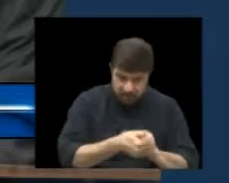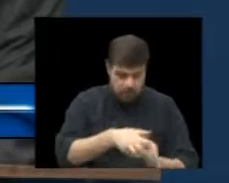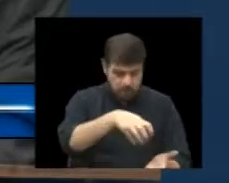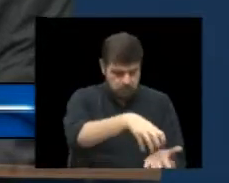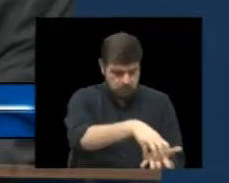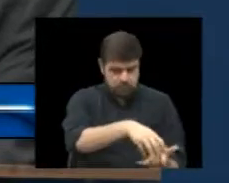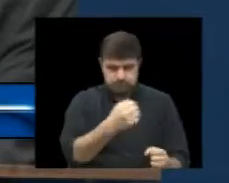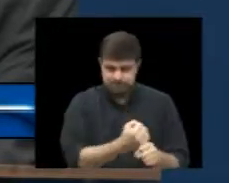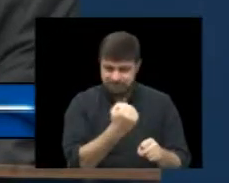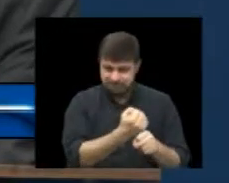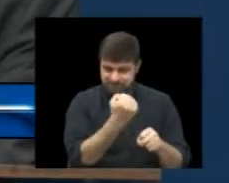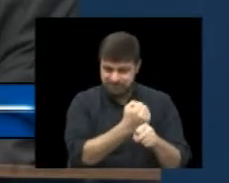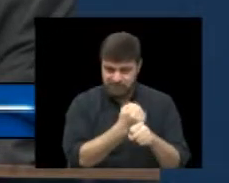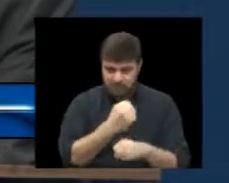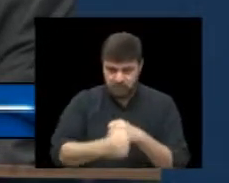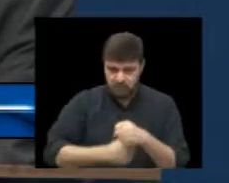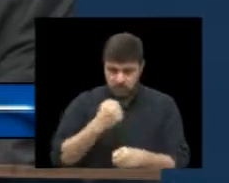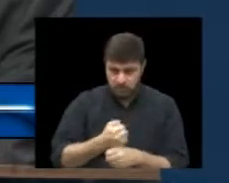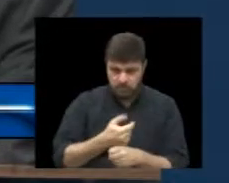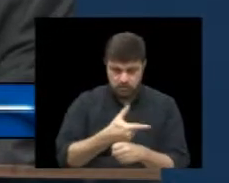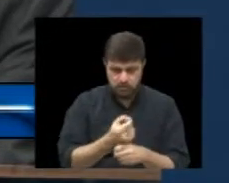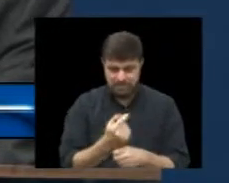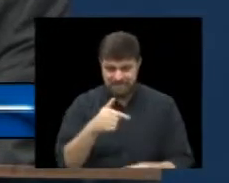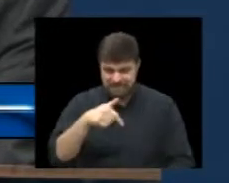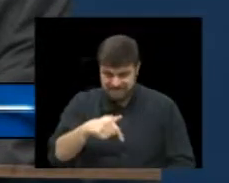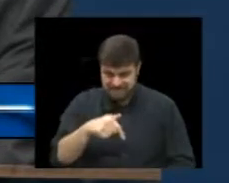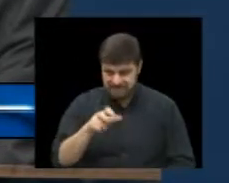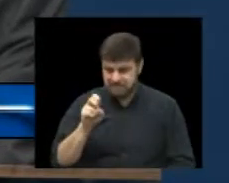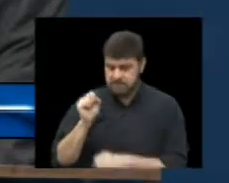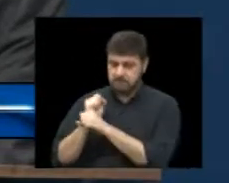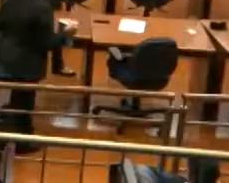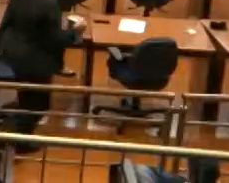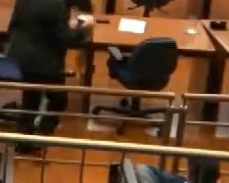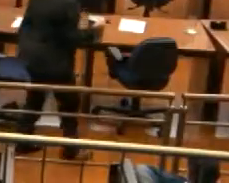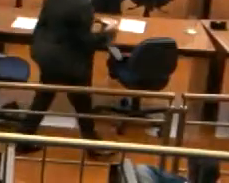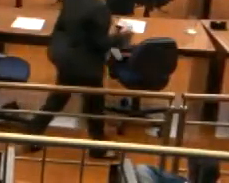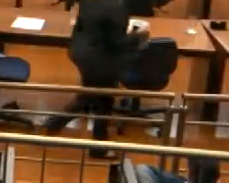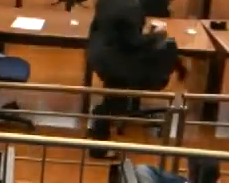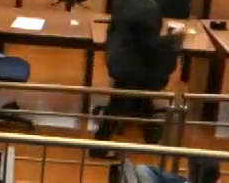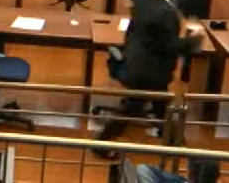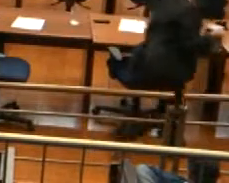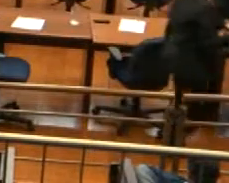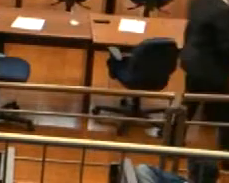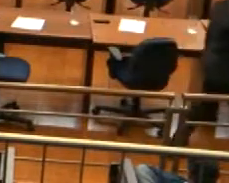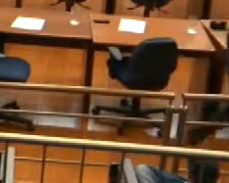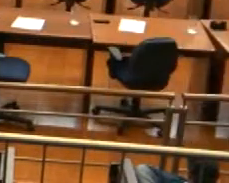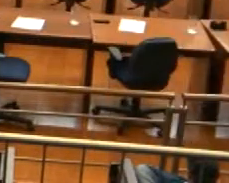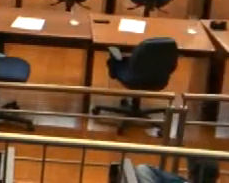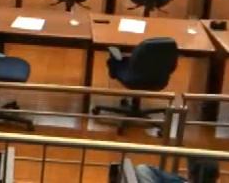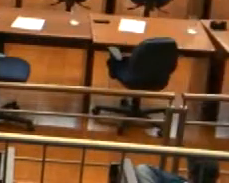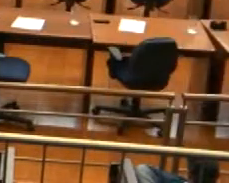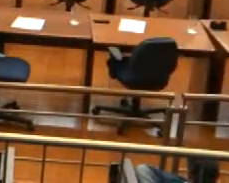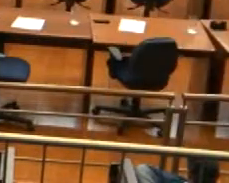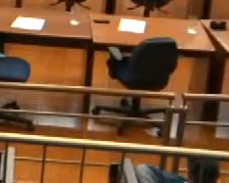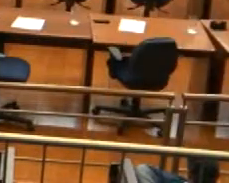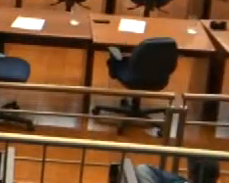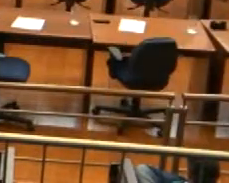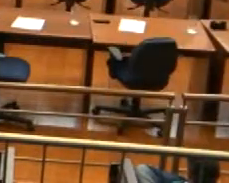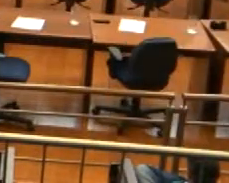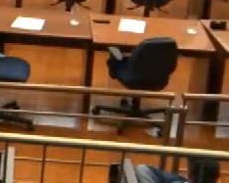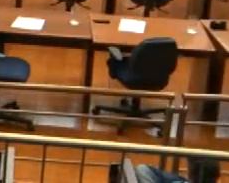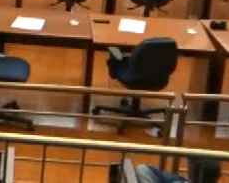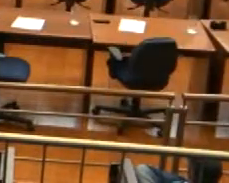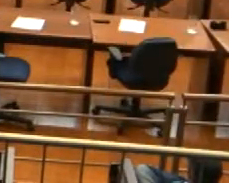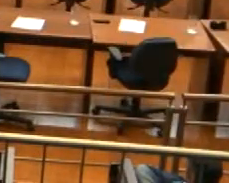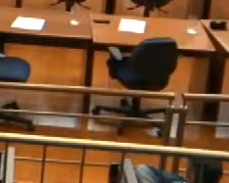equipamento. Mas, em 2017, 5 anos depois, isso ainda não foi efetivado. Para finalizar, o parlamentar pediu união dos